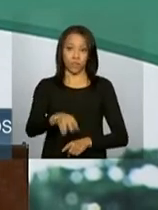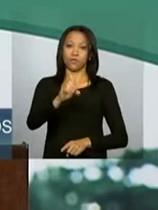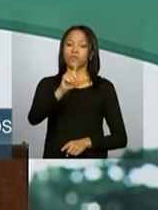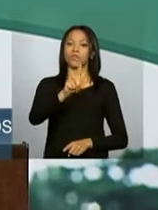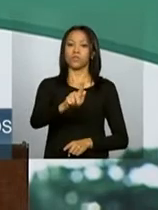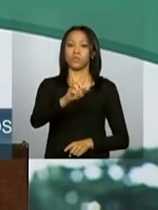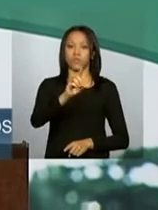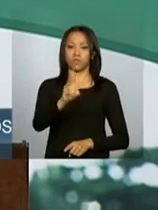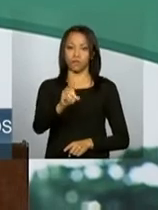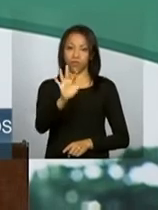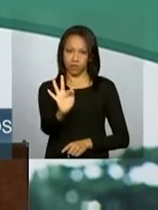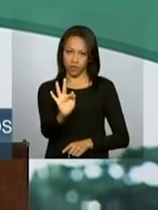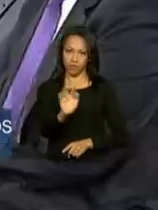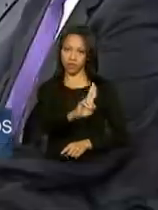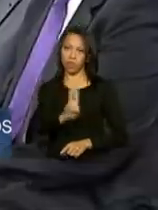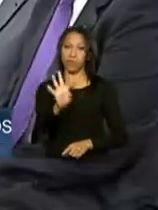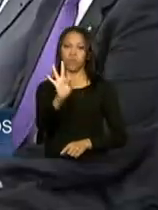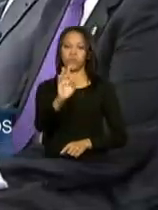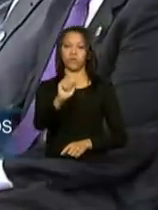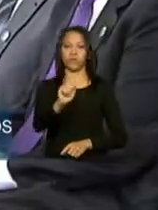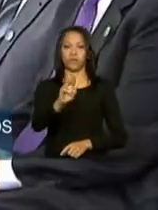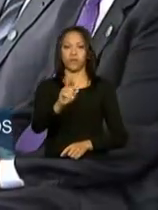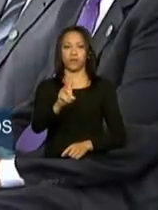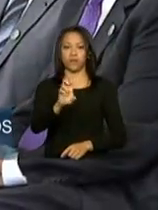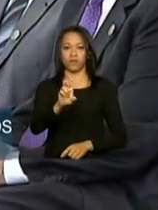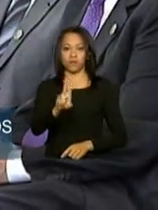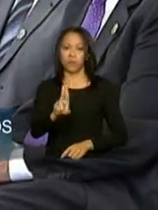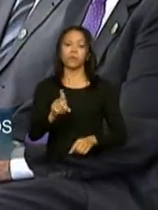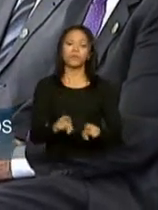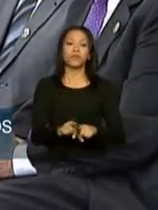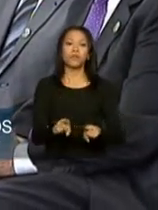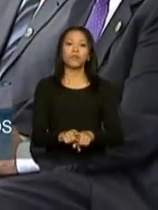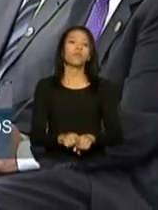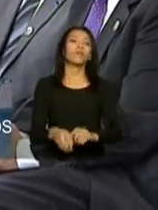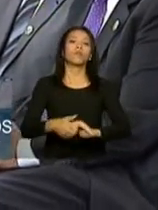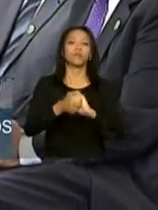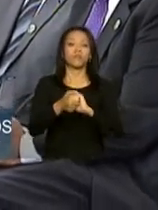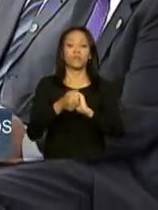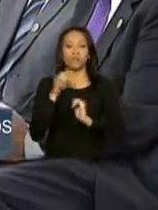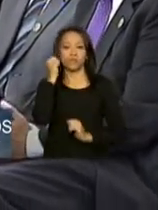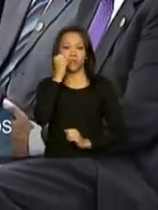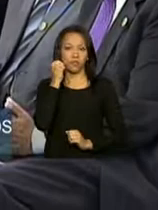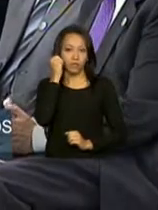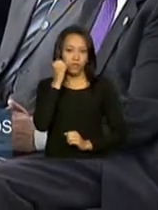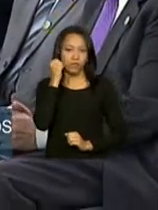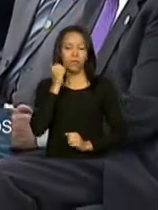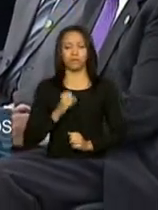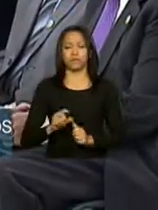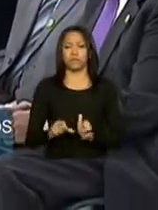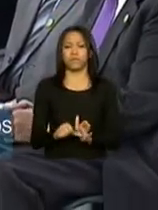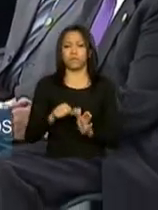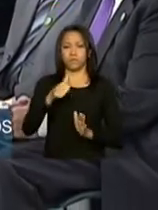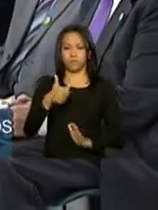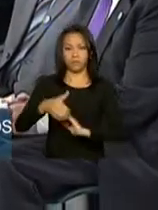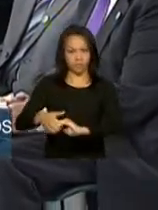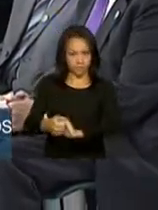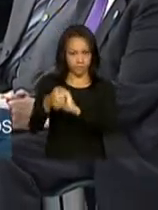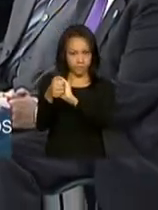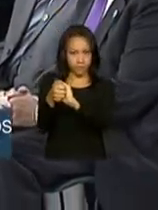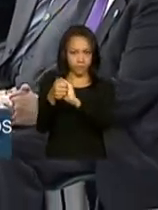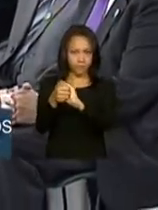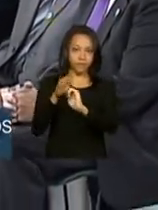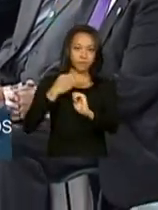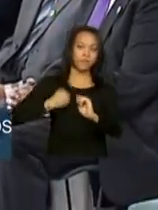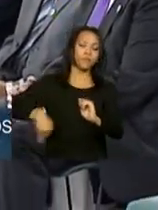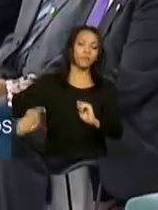Tadeu Filippelli. Cumprimentar os senadores, saudando inicialmente nosso